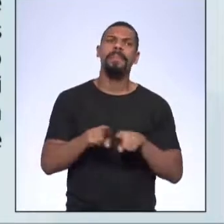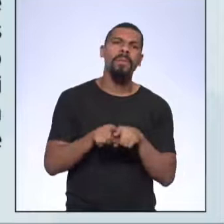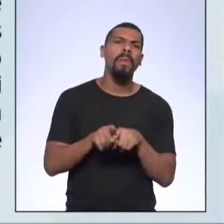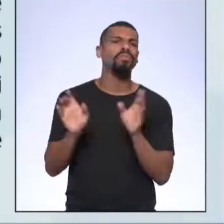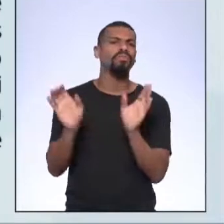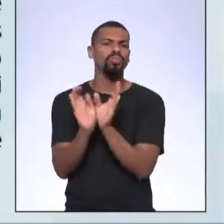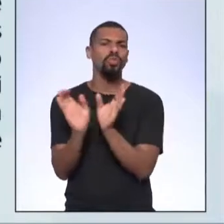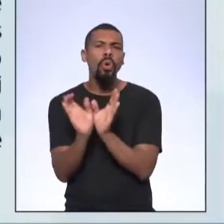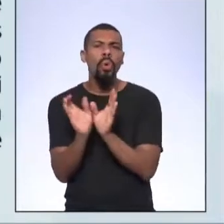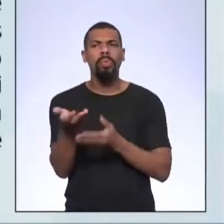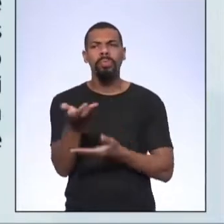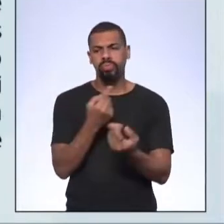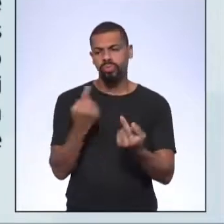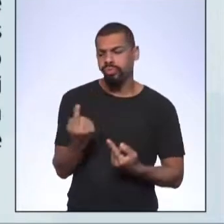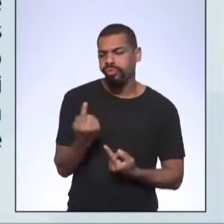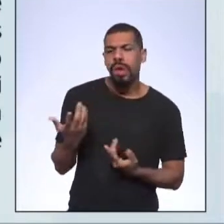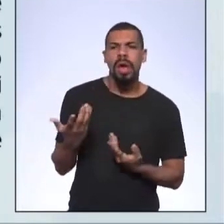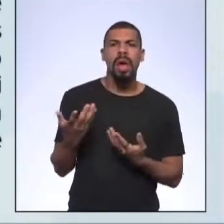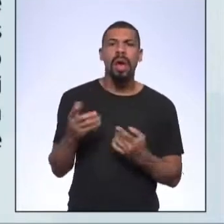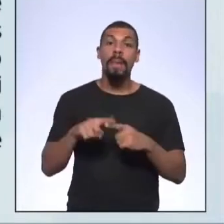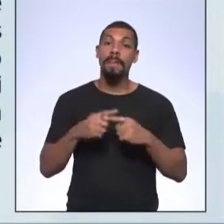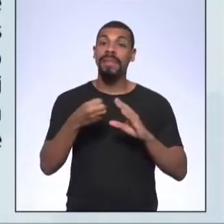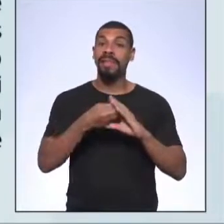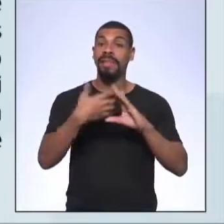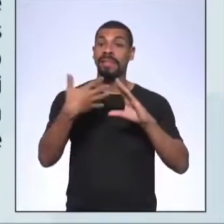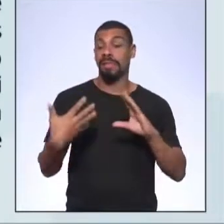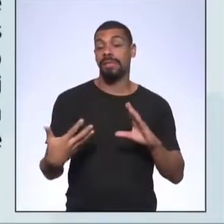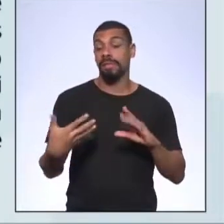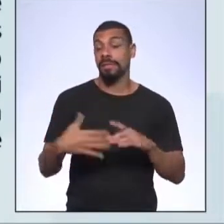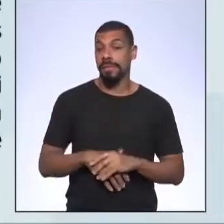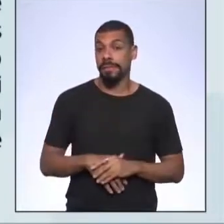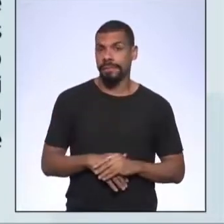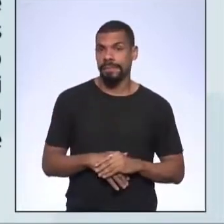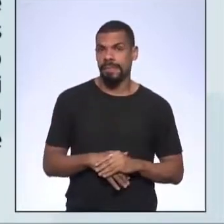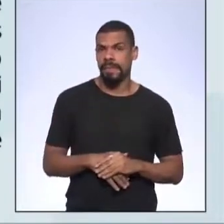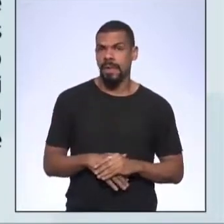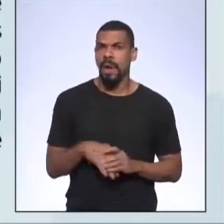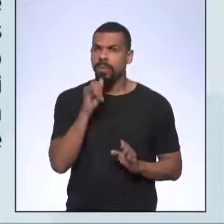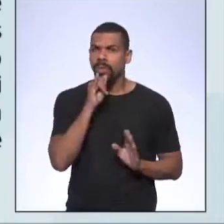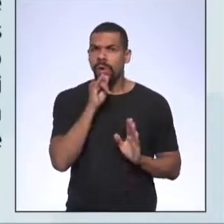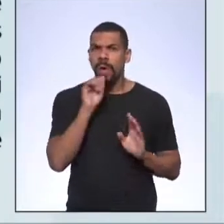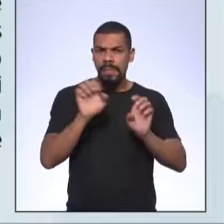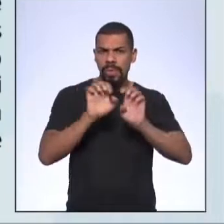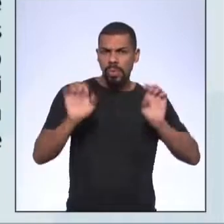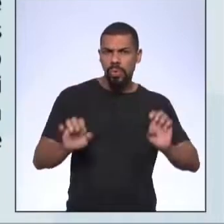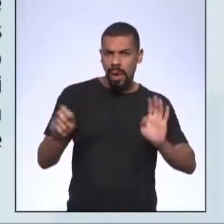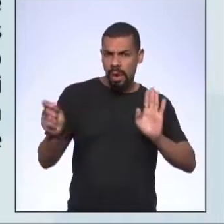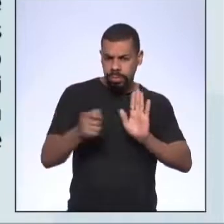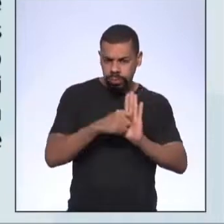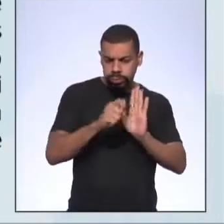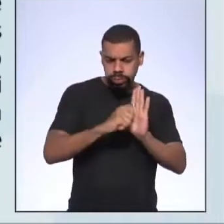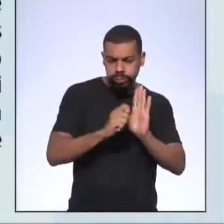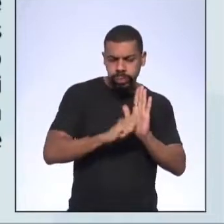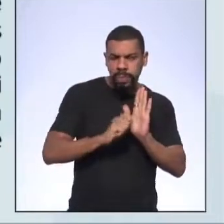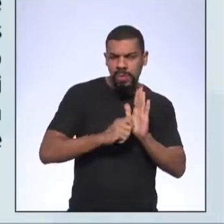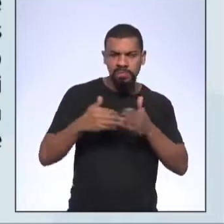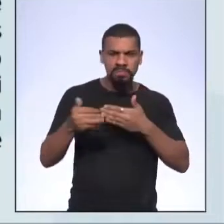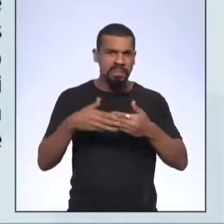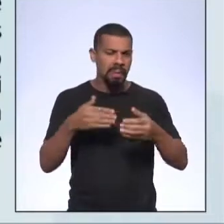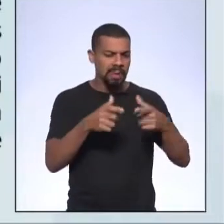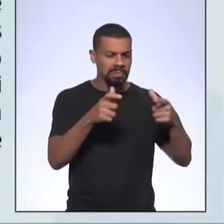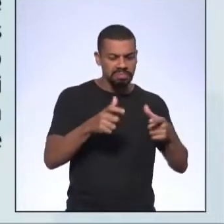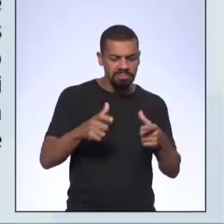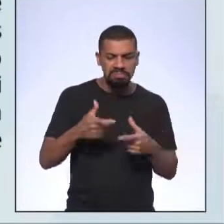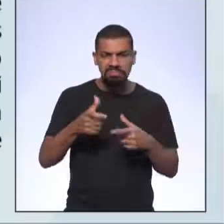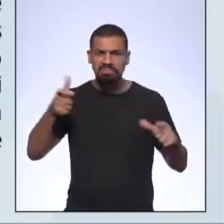coletivo e colaborativo mas ele possui características próprias aí definidas a sua estrutura independente do tamanho da